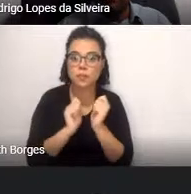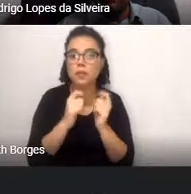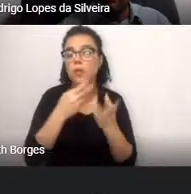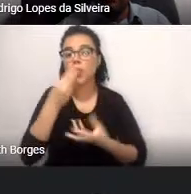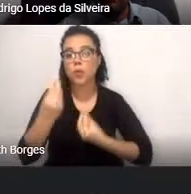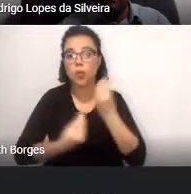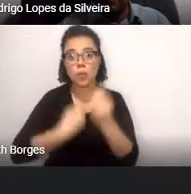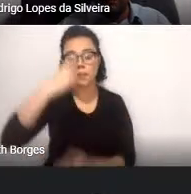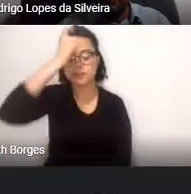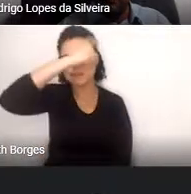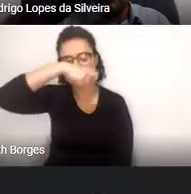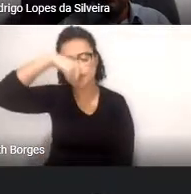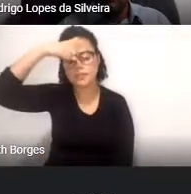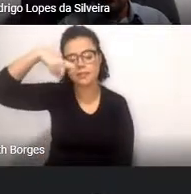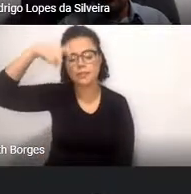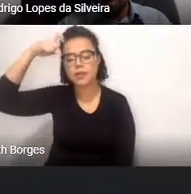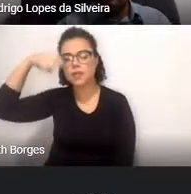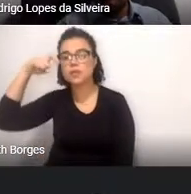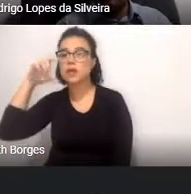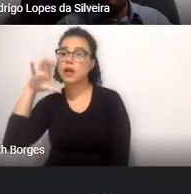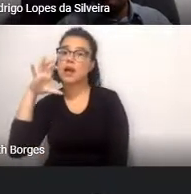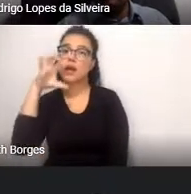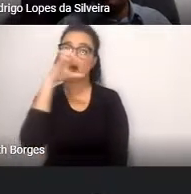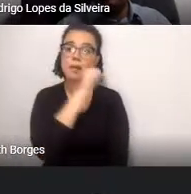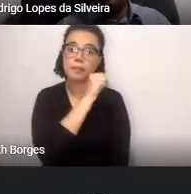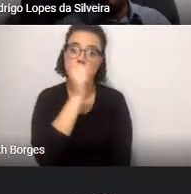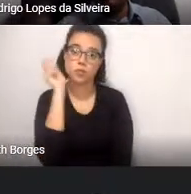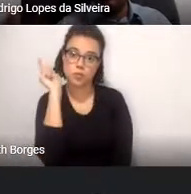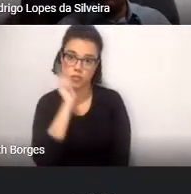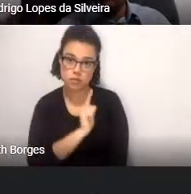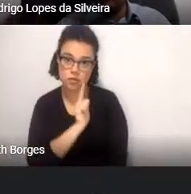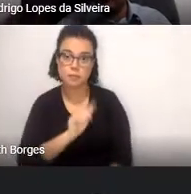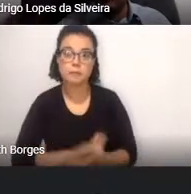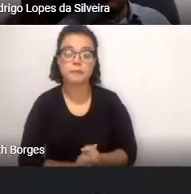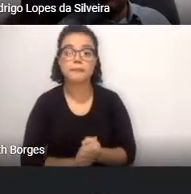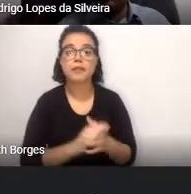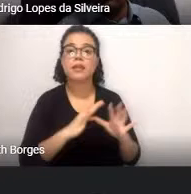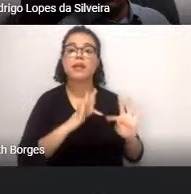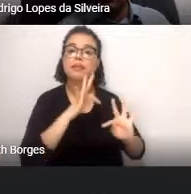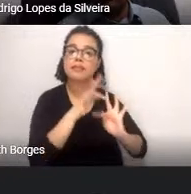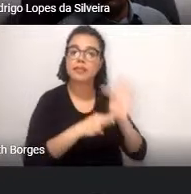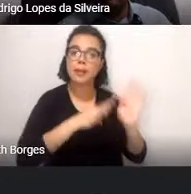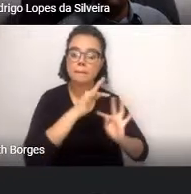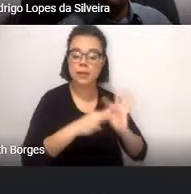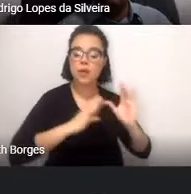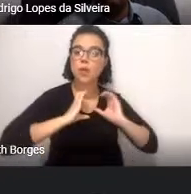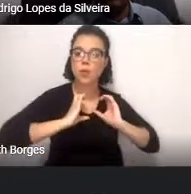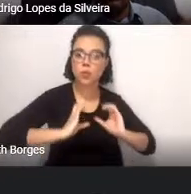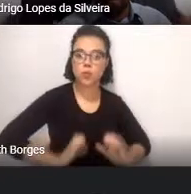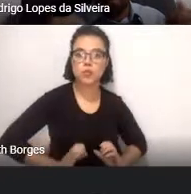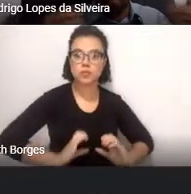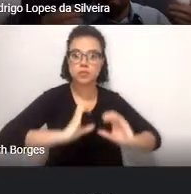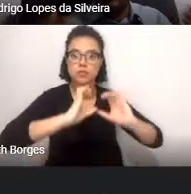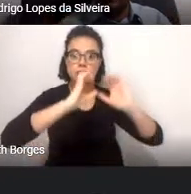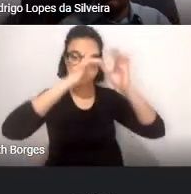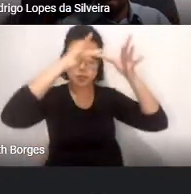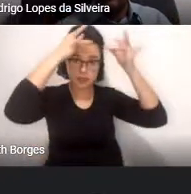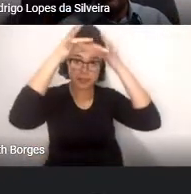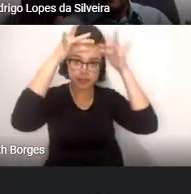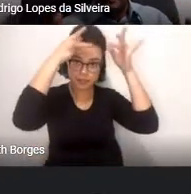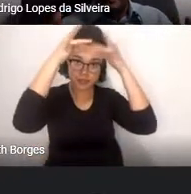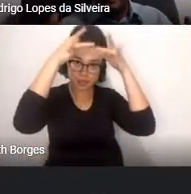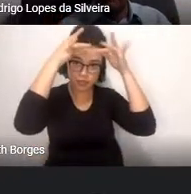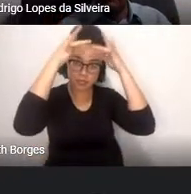mais rápida, mais eficiente. O que normalmente com a terapia cognitivo comportamental, que já é uma terapia que tem uma